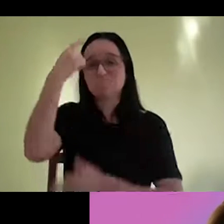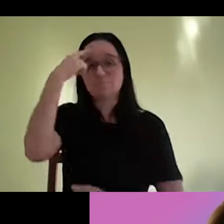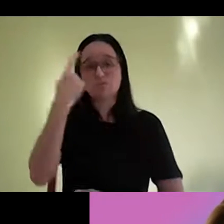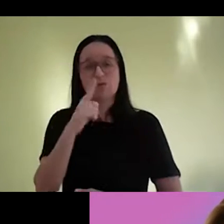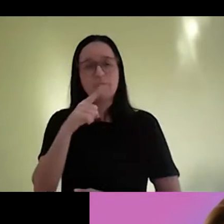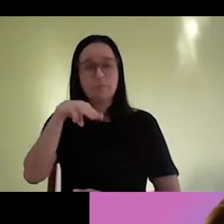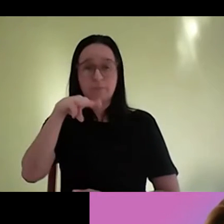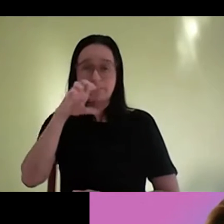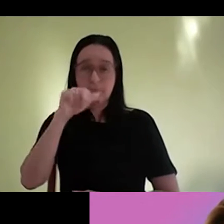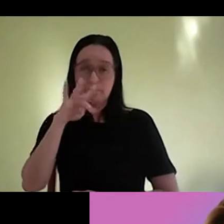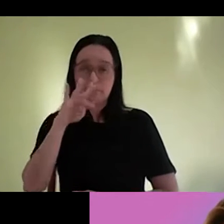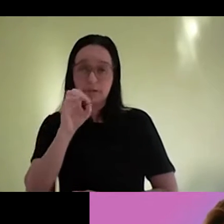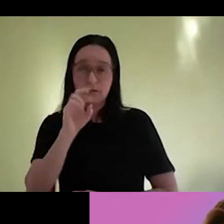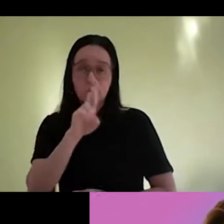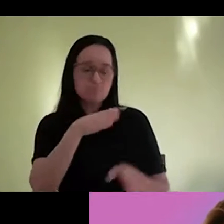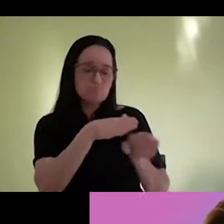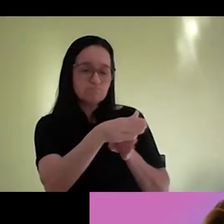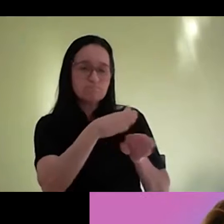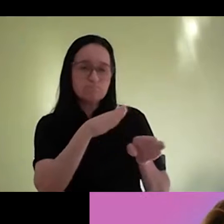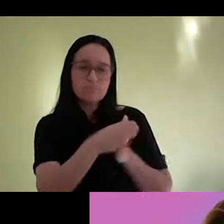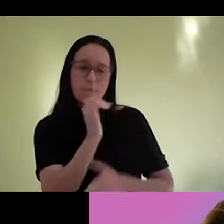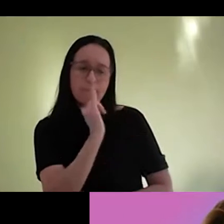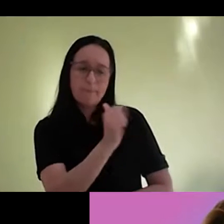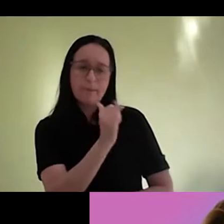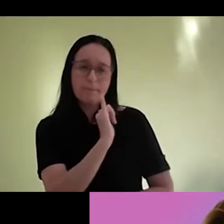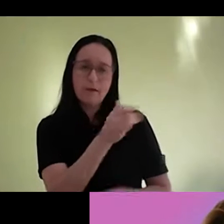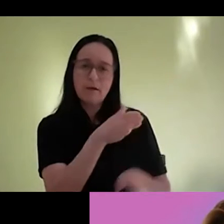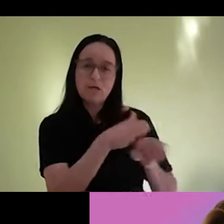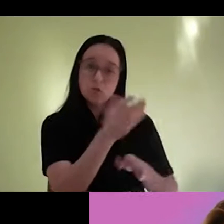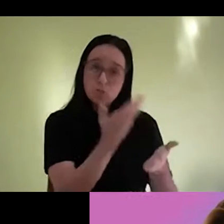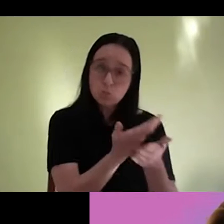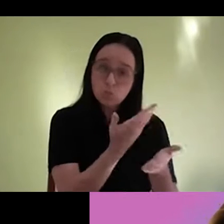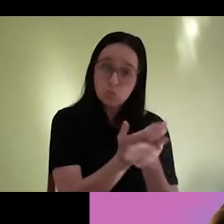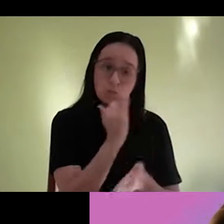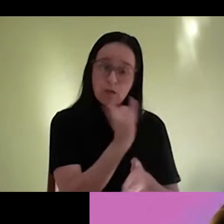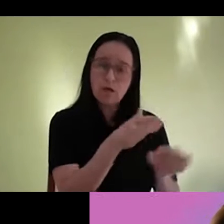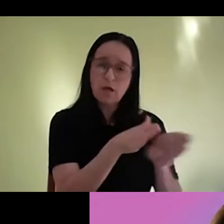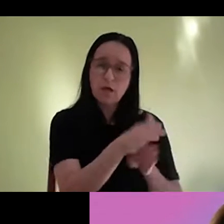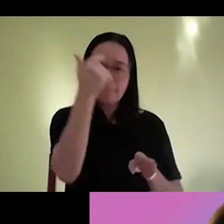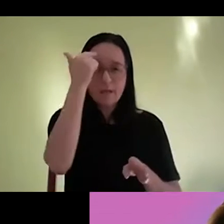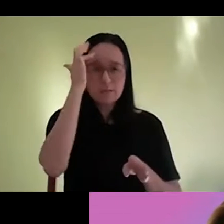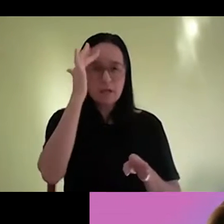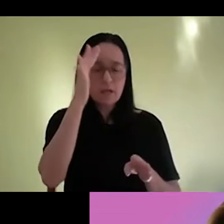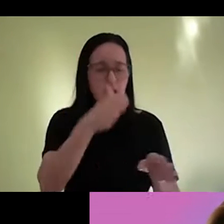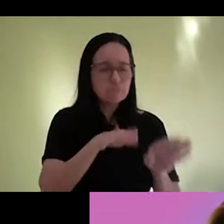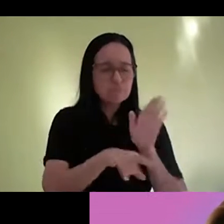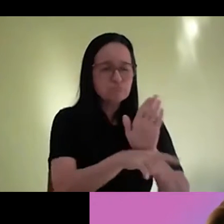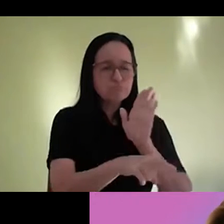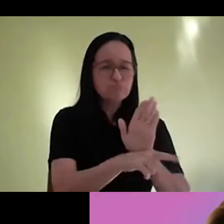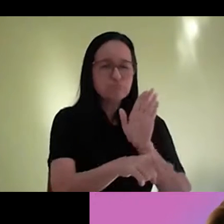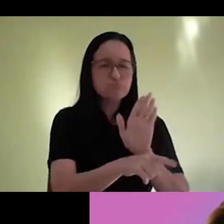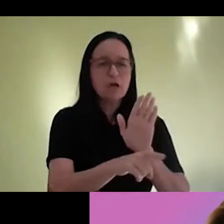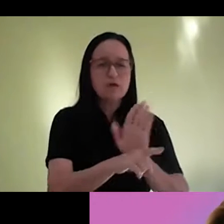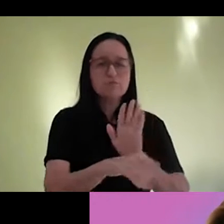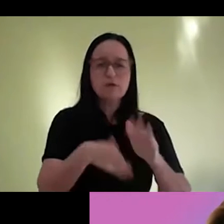te ajuda no como. ele te dá dicas, ele fala assim, olha, estuda isso aqui, pensa um pouquinho nisso aqui, ele mexe com a sua cabeça. E é